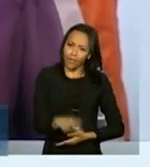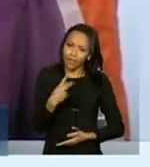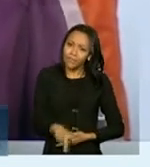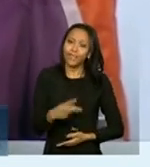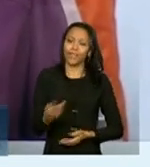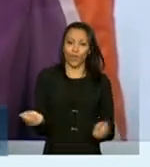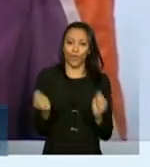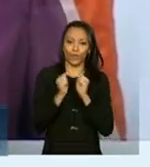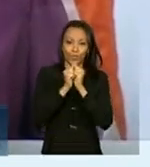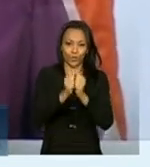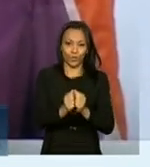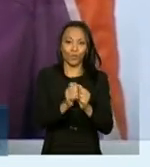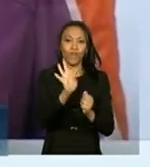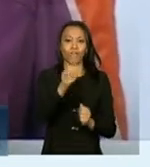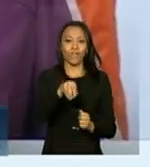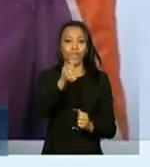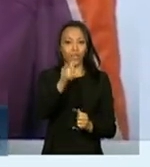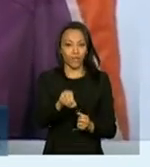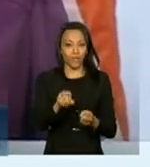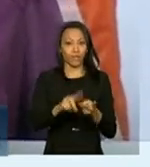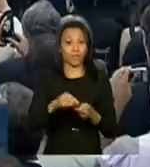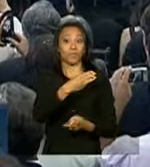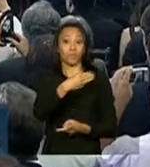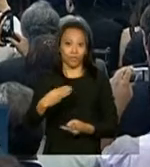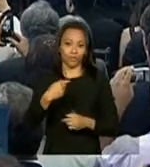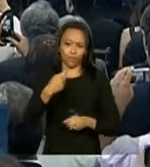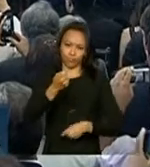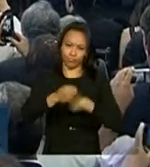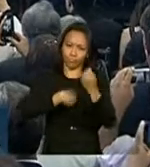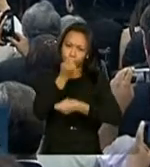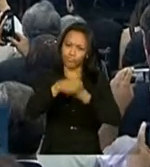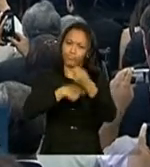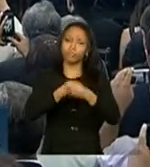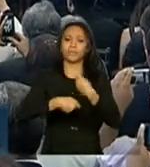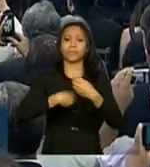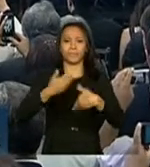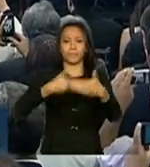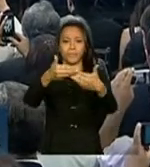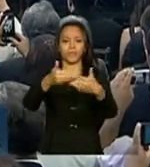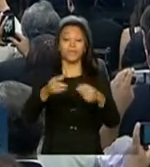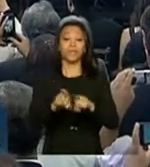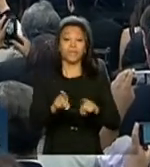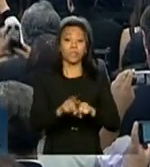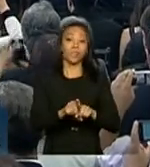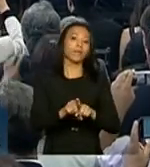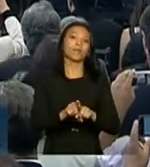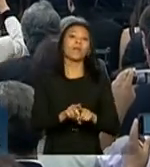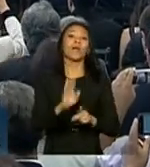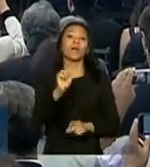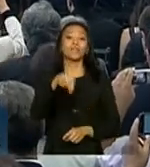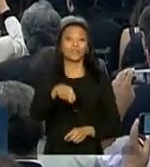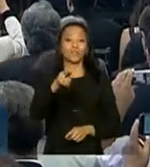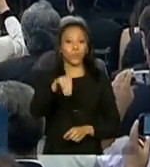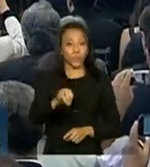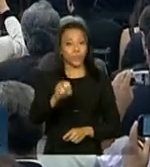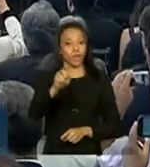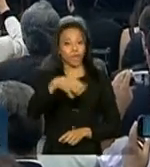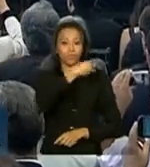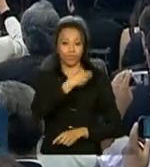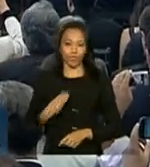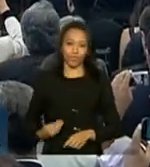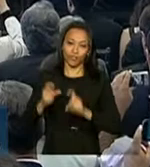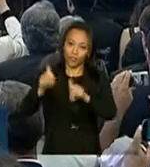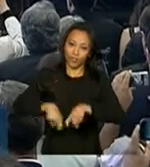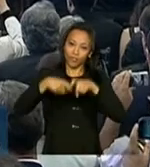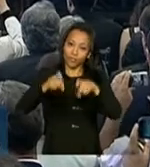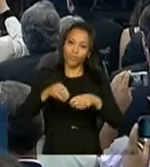hoje, Fernando Pimentel, ministro do Desenvolvimento, Indústria e Comércio Exterior, e Antônio Andrade, ministro da Agricultura,